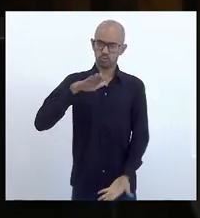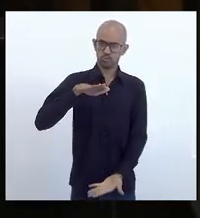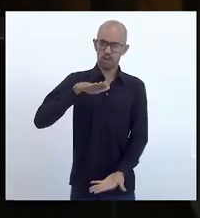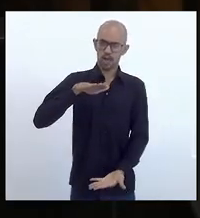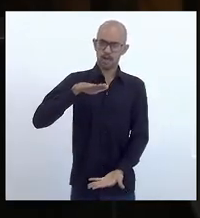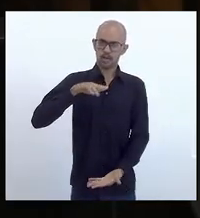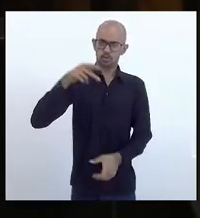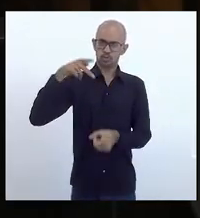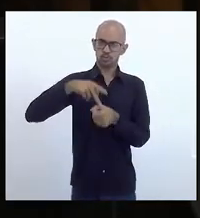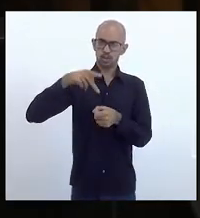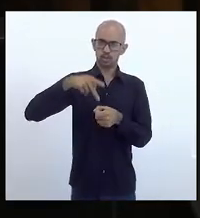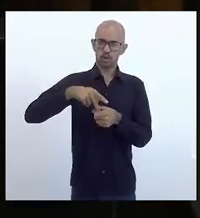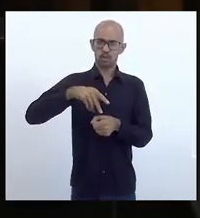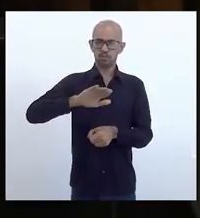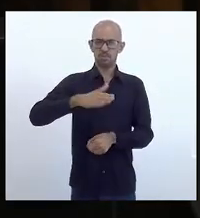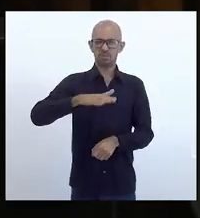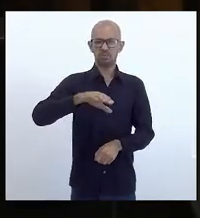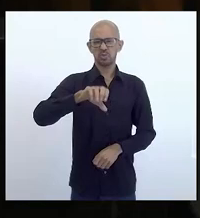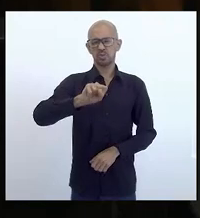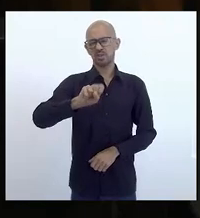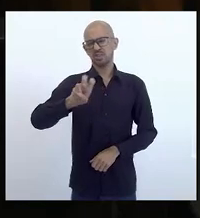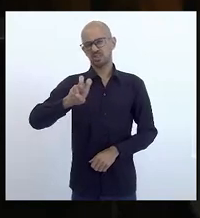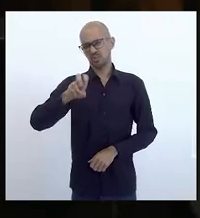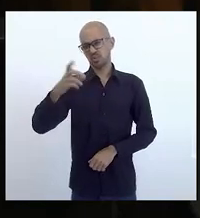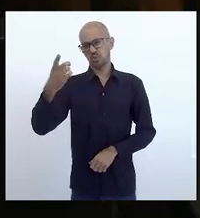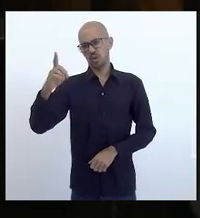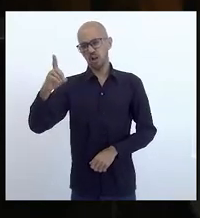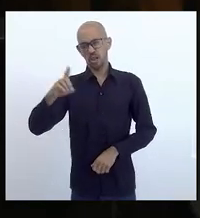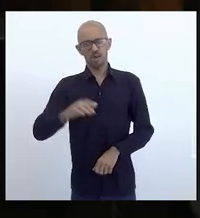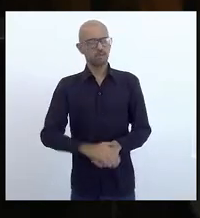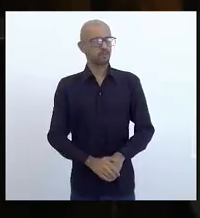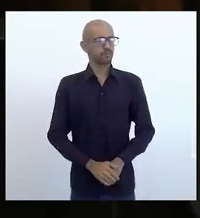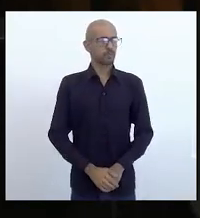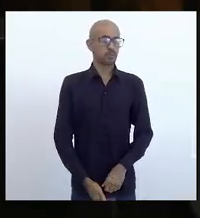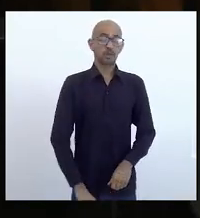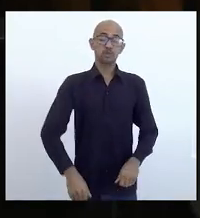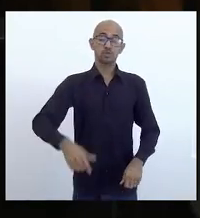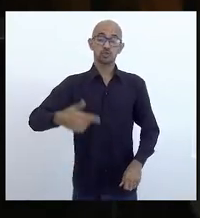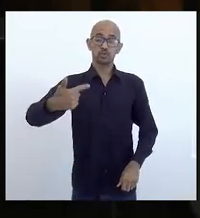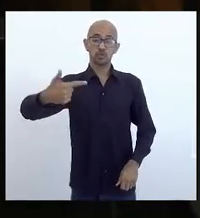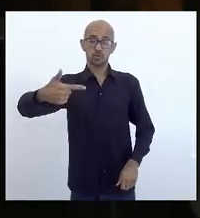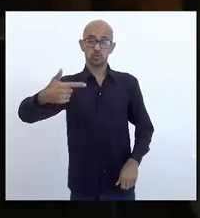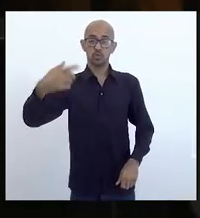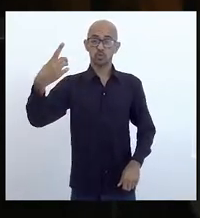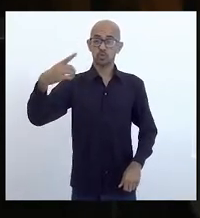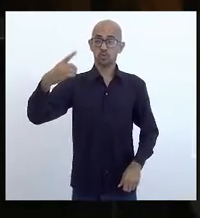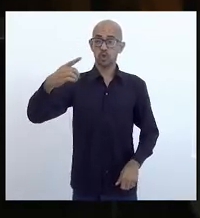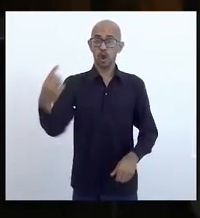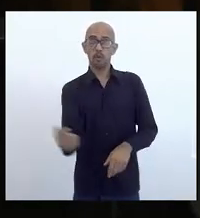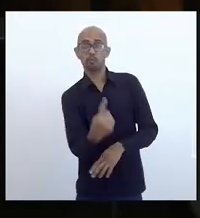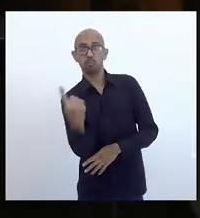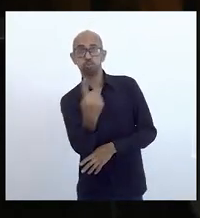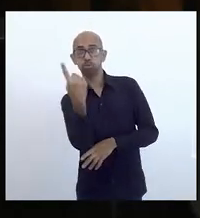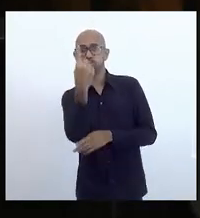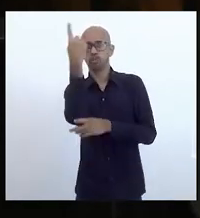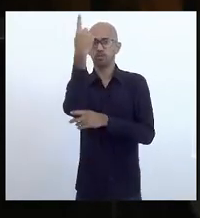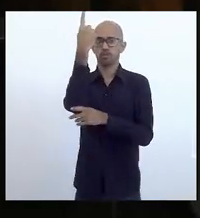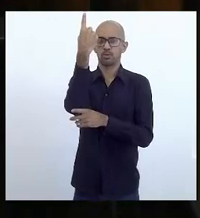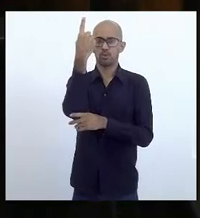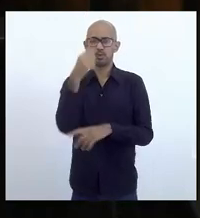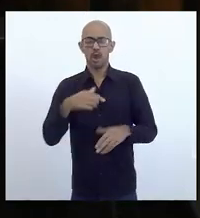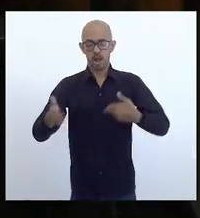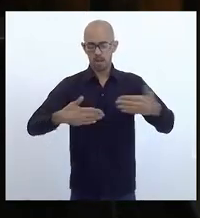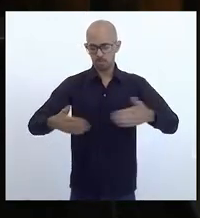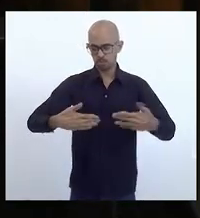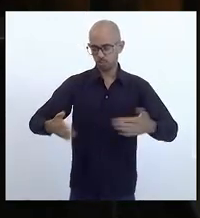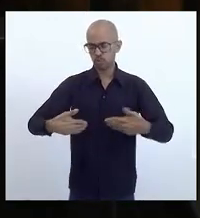Está na casa dos 85 dólares. O dólar foi ao céu. A